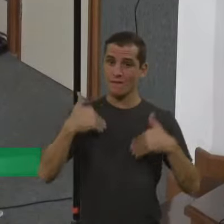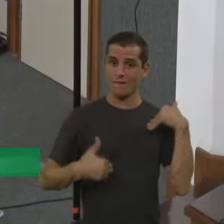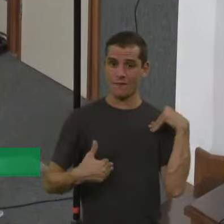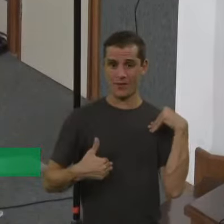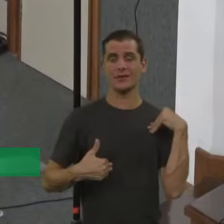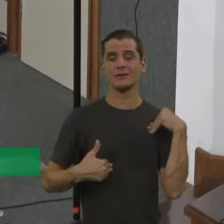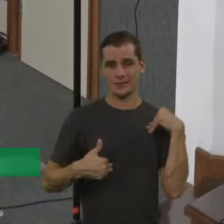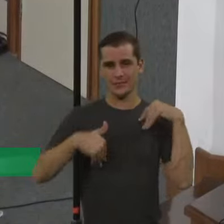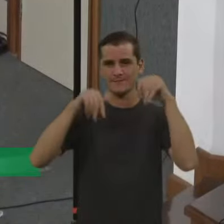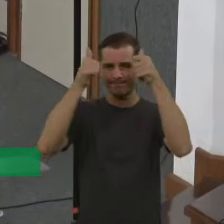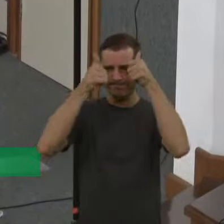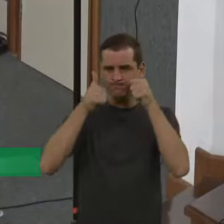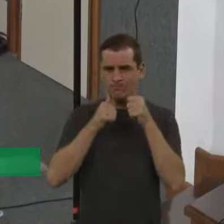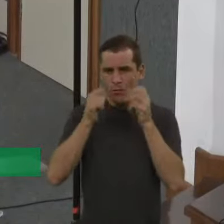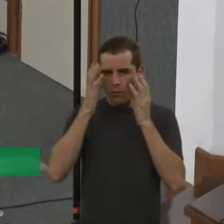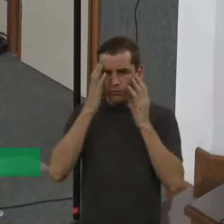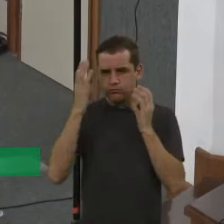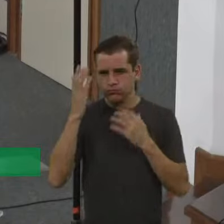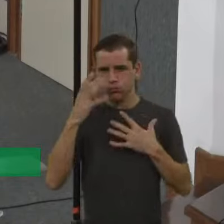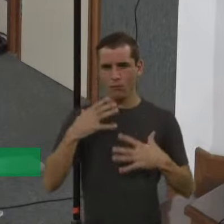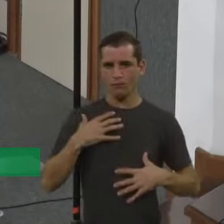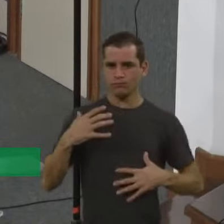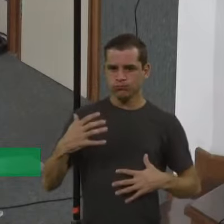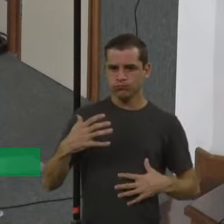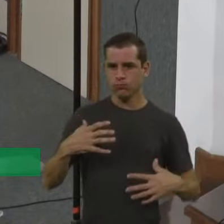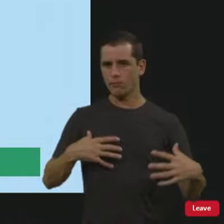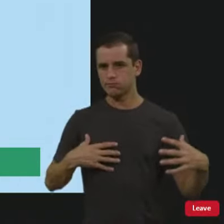que em qualquer pessoa, com certeza, interfere.